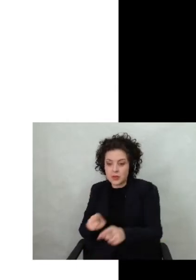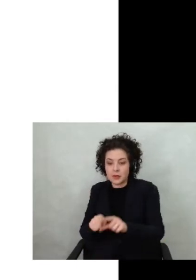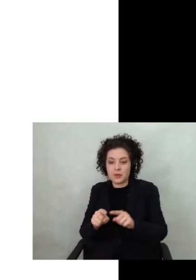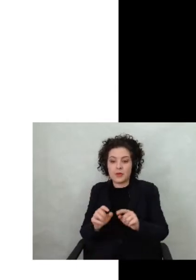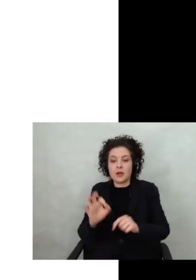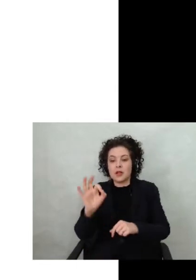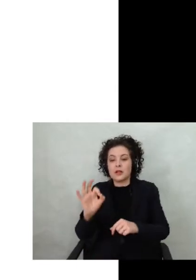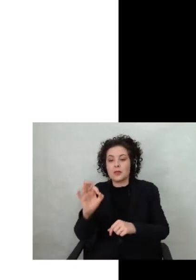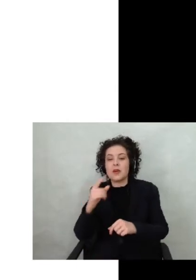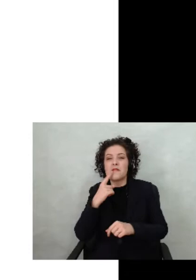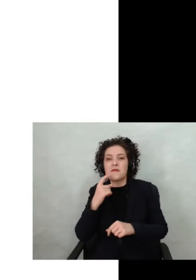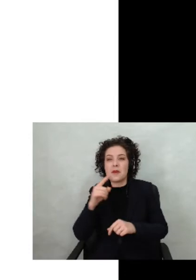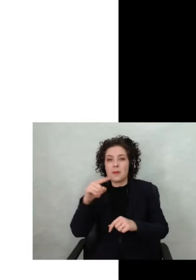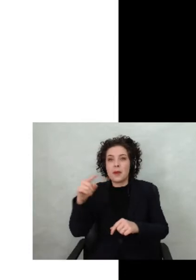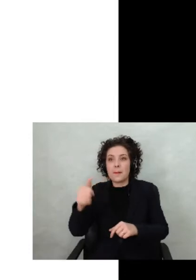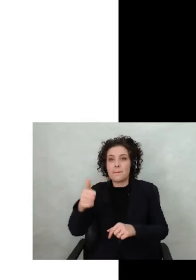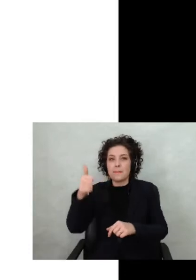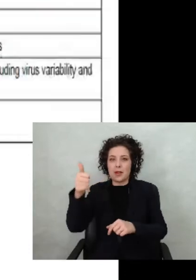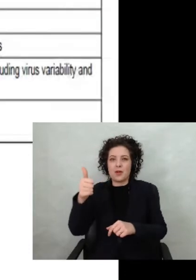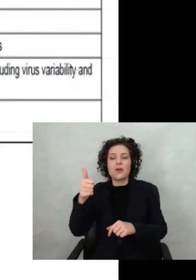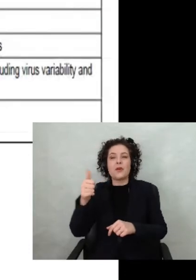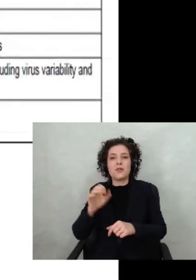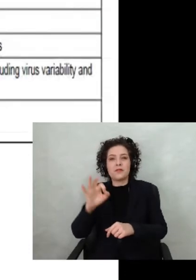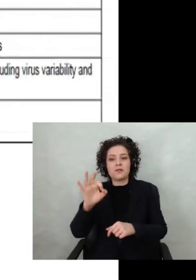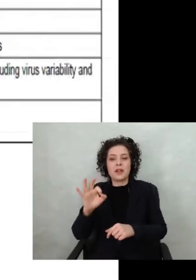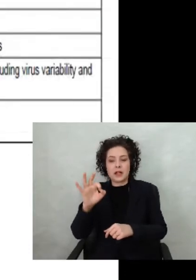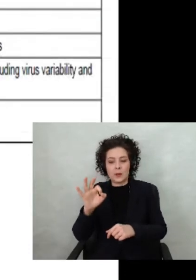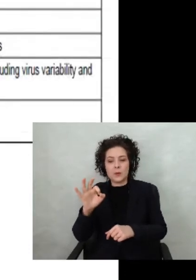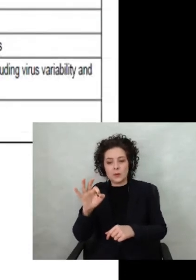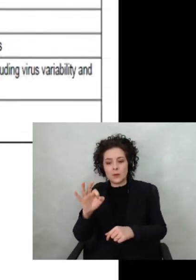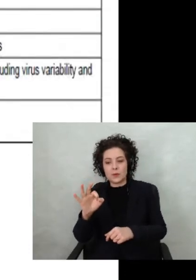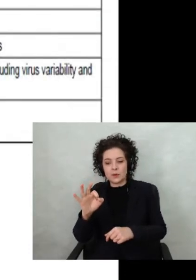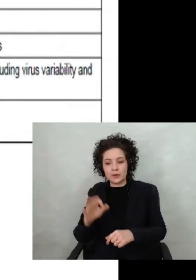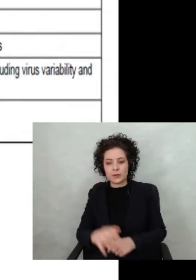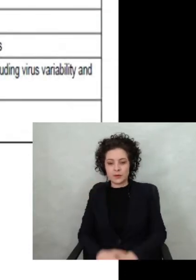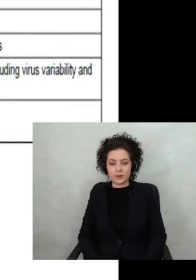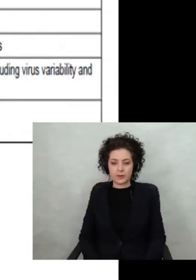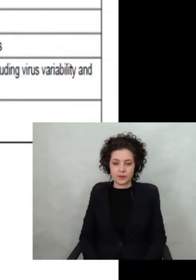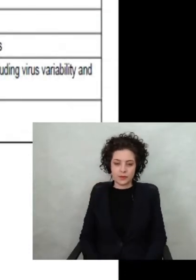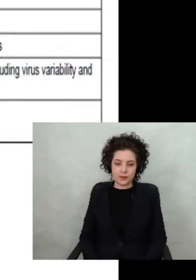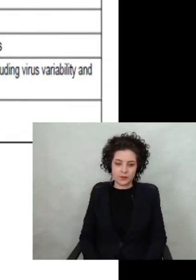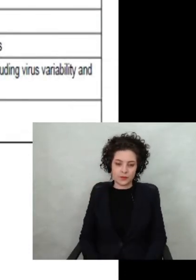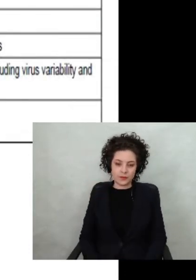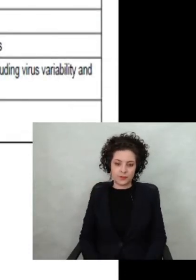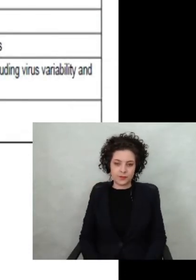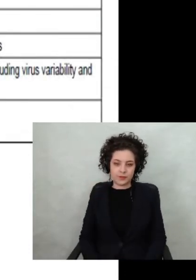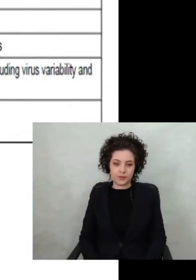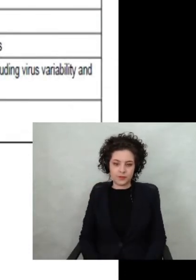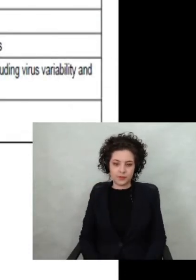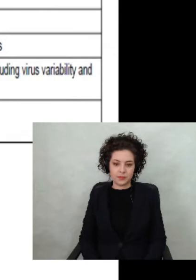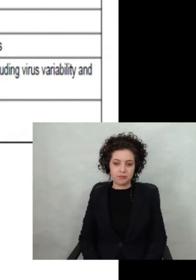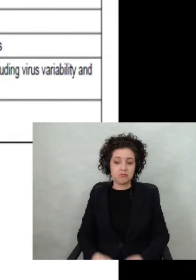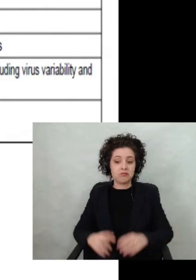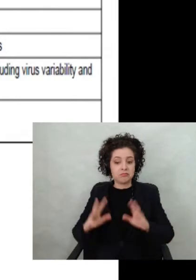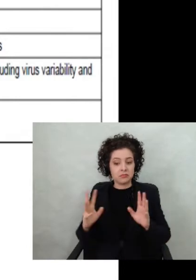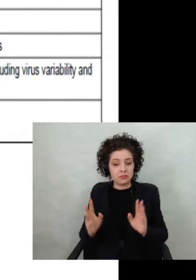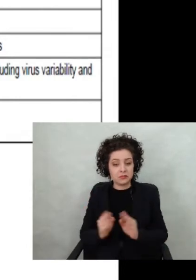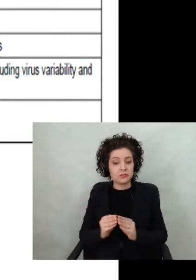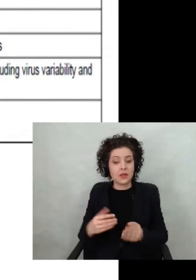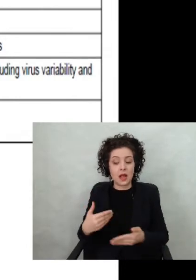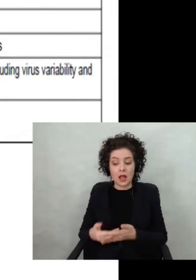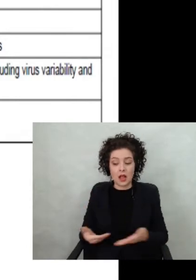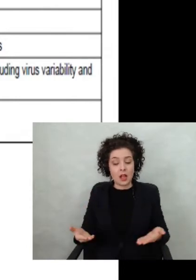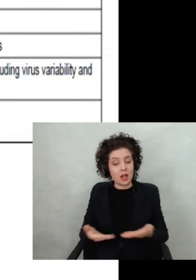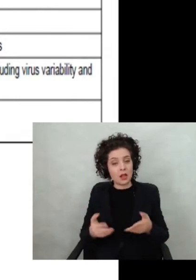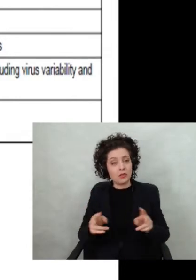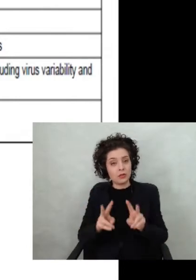foi melhor, com valor estatístico. Portanto, as conclusões que nós temos até agora em relação à